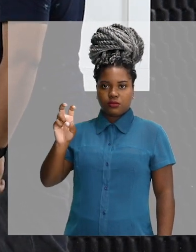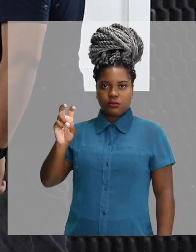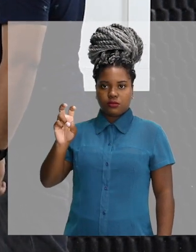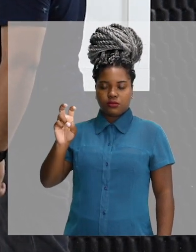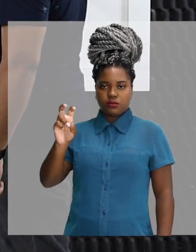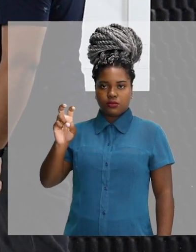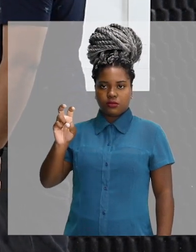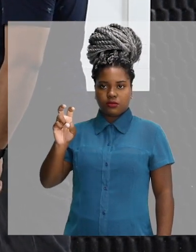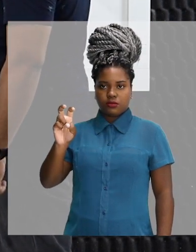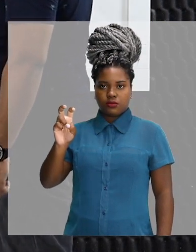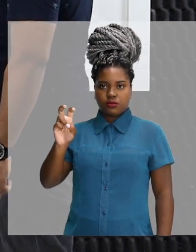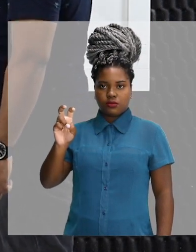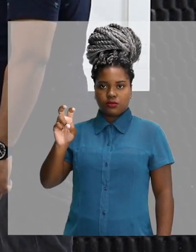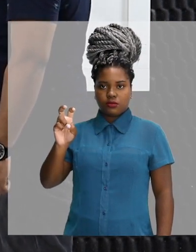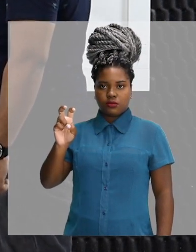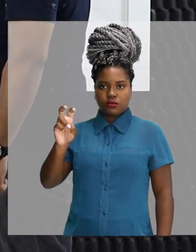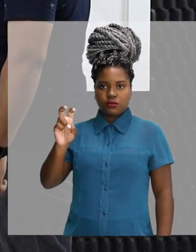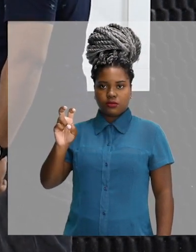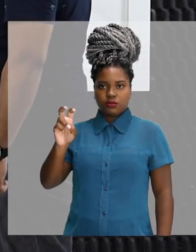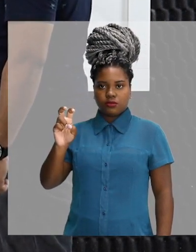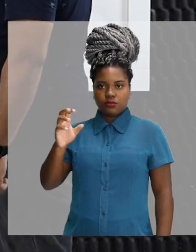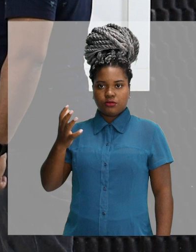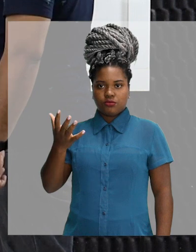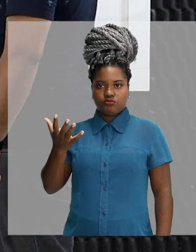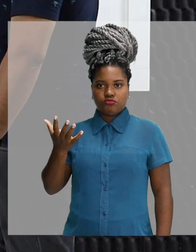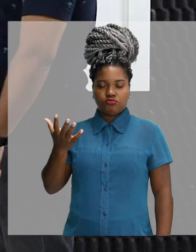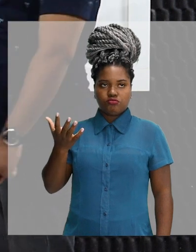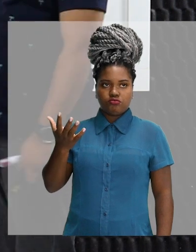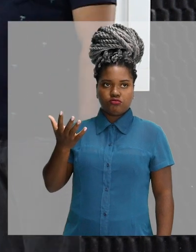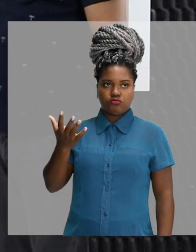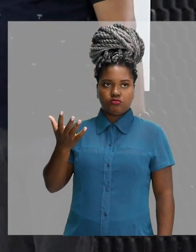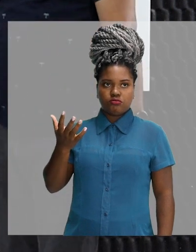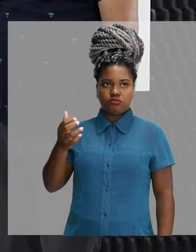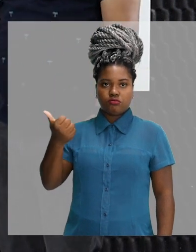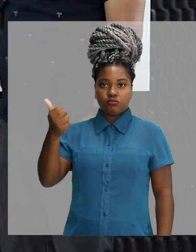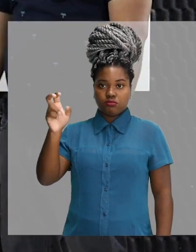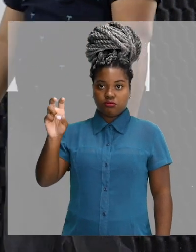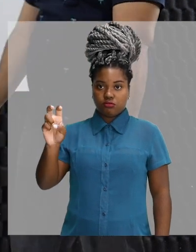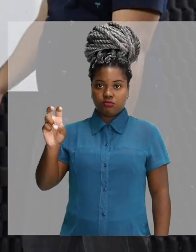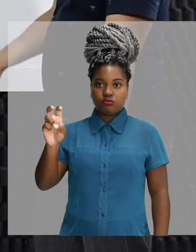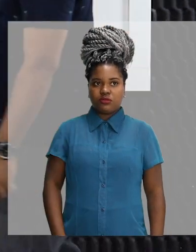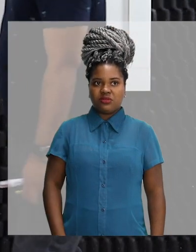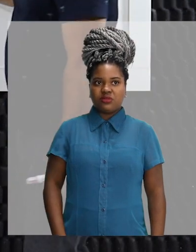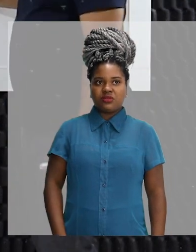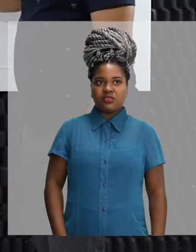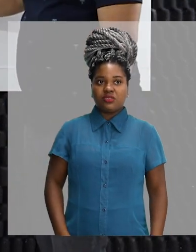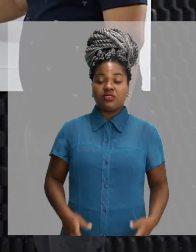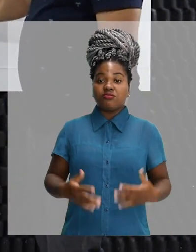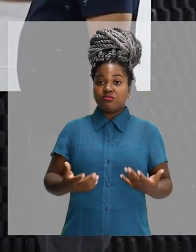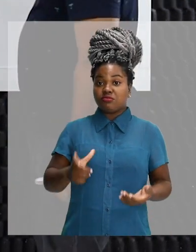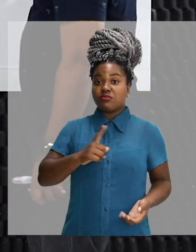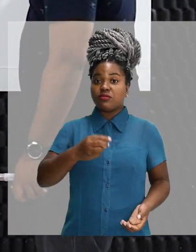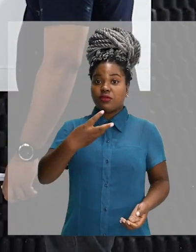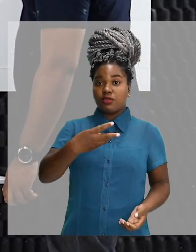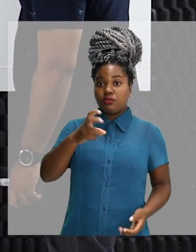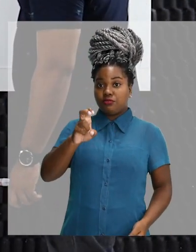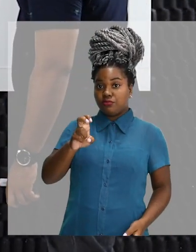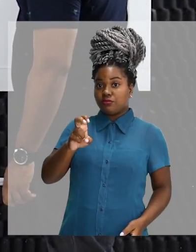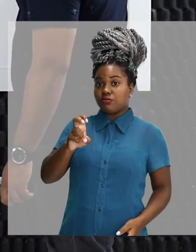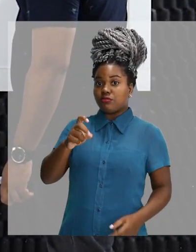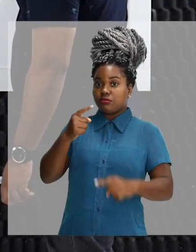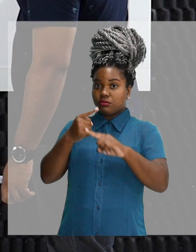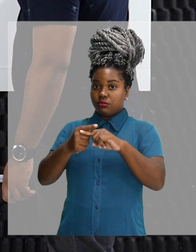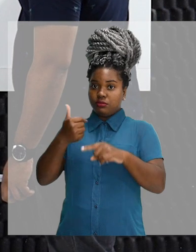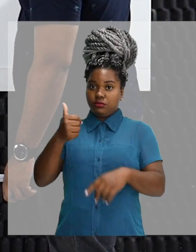35. 30 dividido por 2 dá 15, não é isso? Então, fazendo 35 vezes 15,